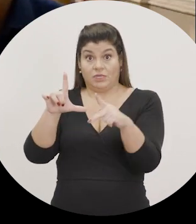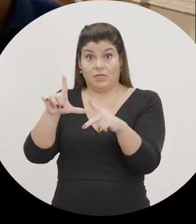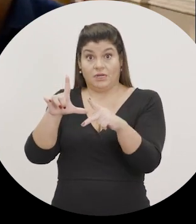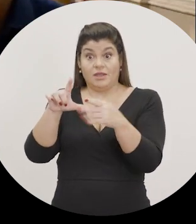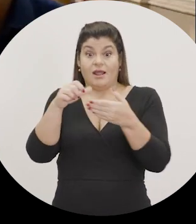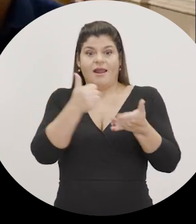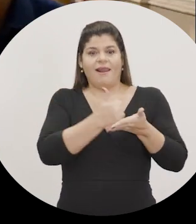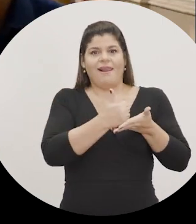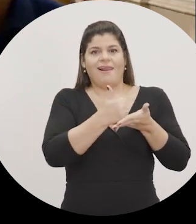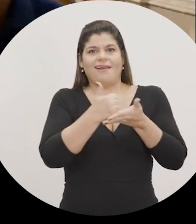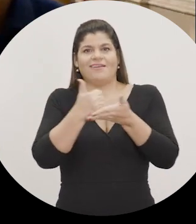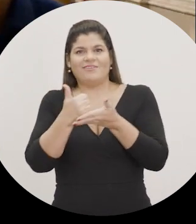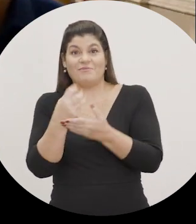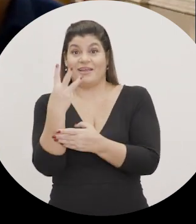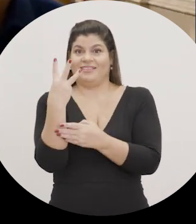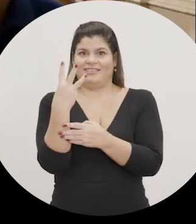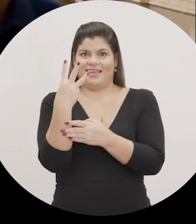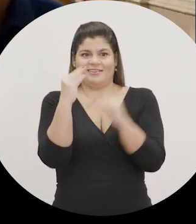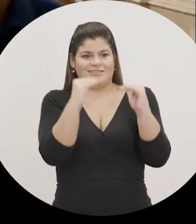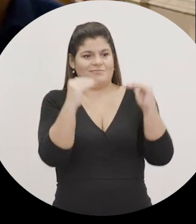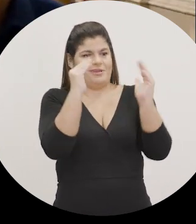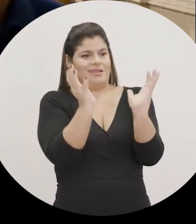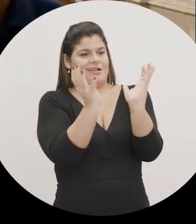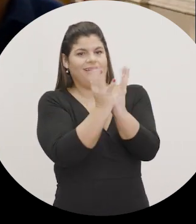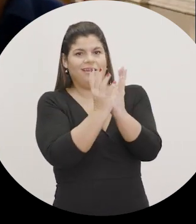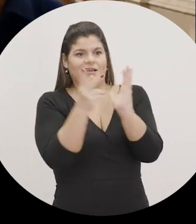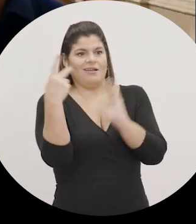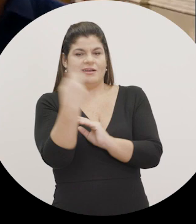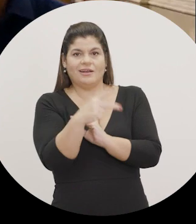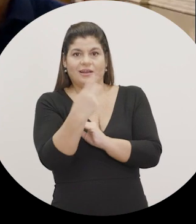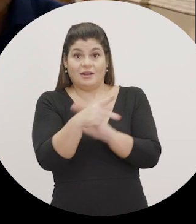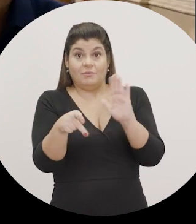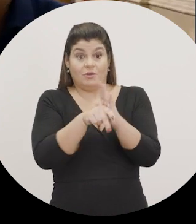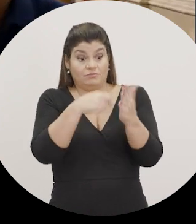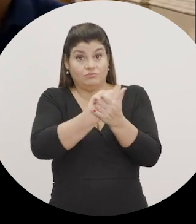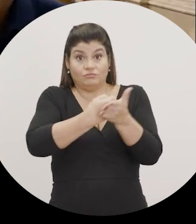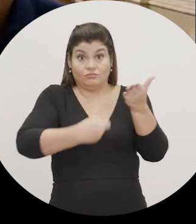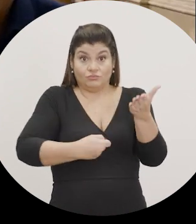o levou para três masterclasses sobre obras dele, né,